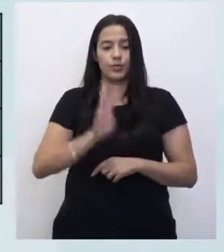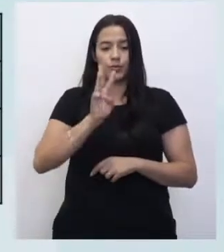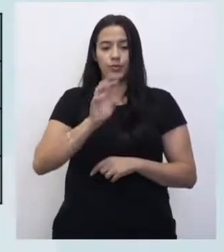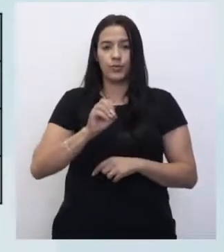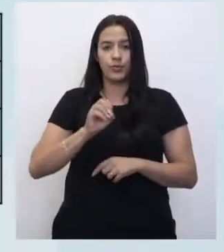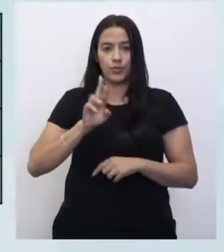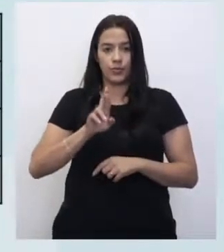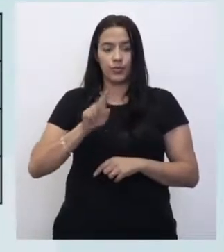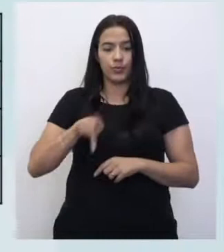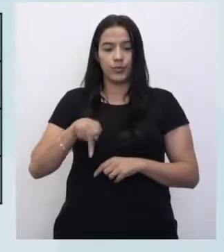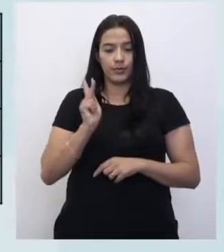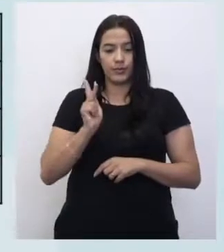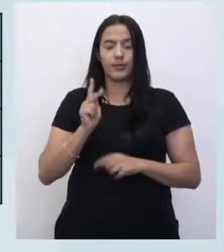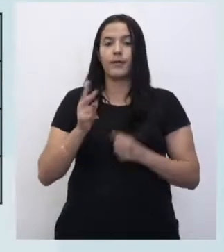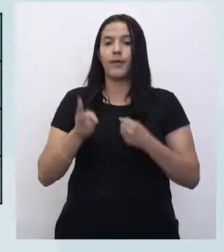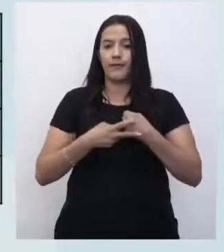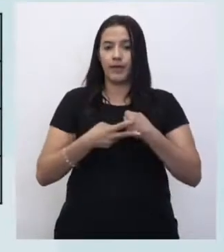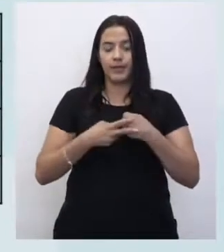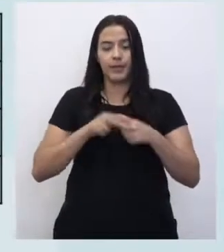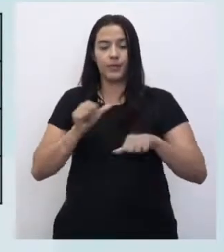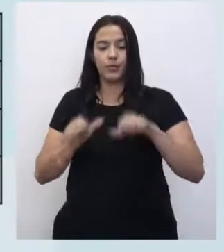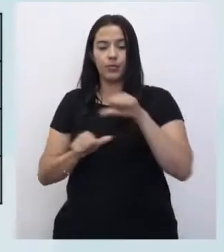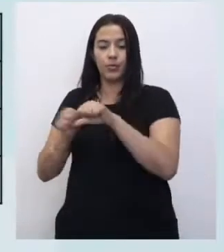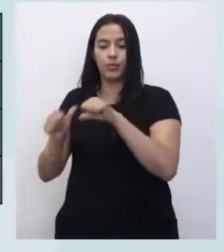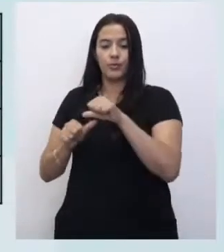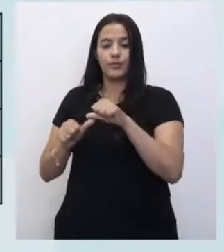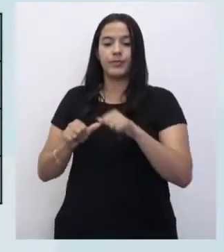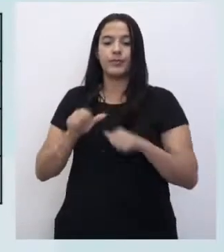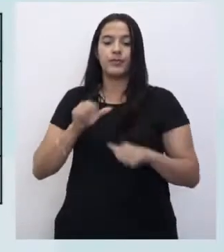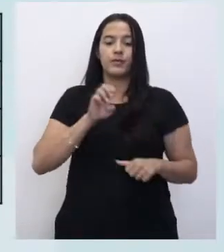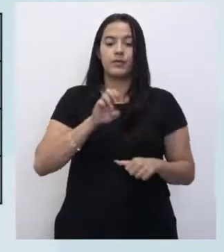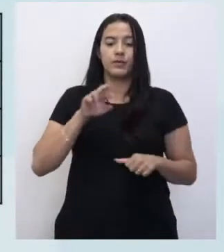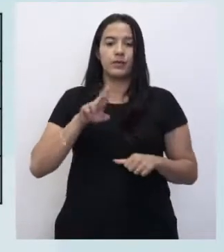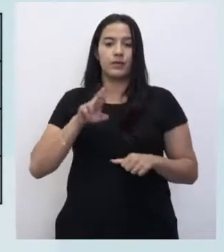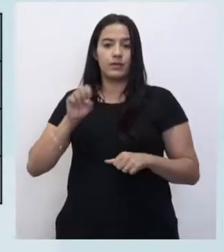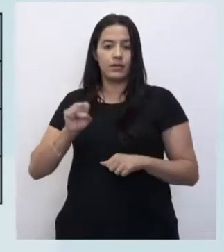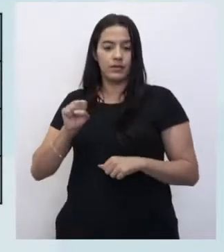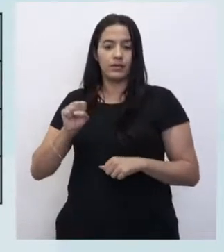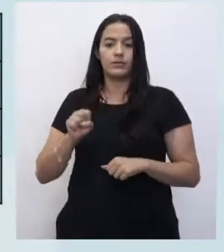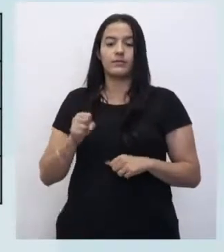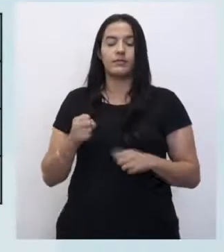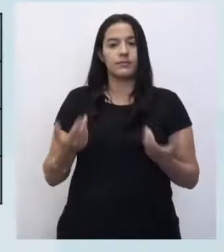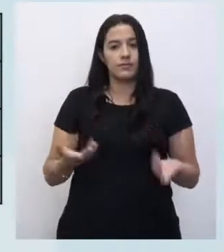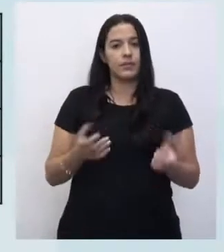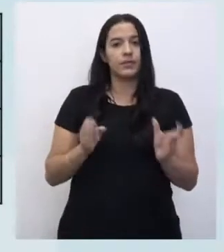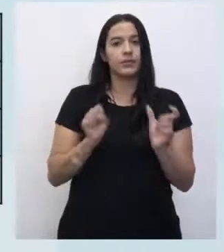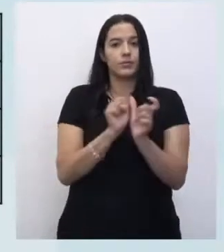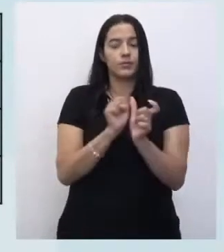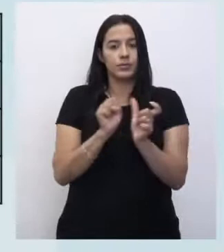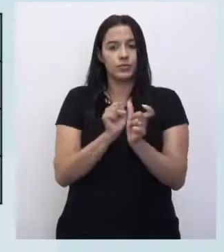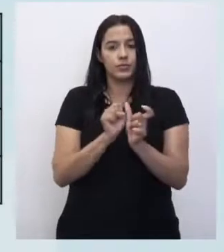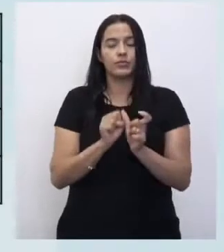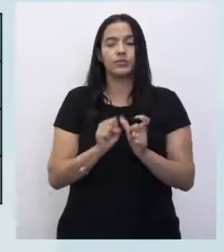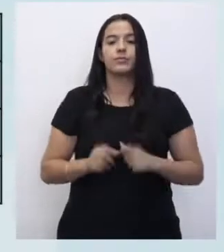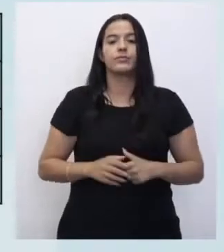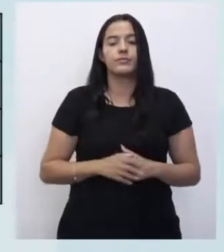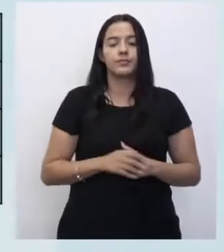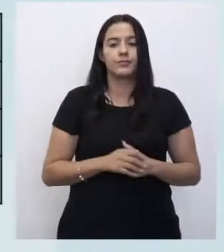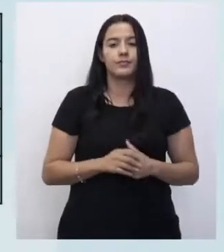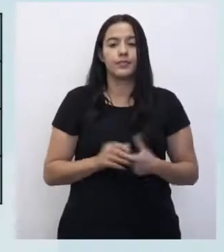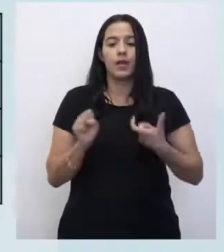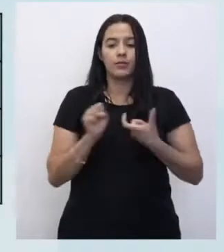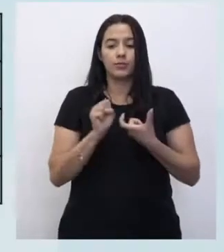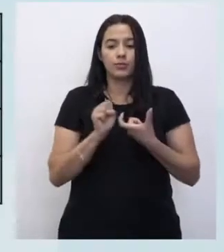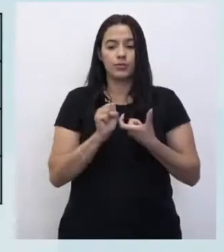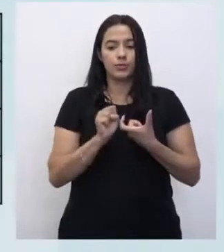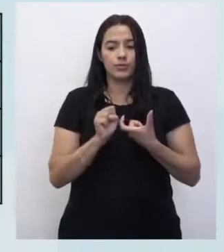work, que era um verbo, virou worker. Um substantivo. Né? O trabalhador. Então, o verbo trabalhar, work, virou